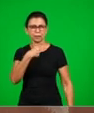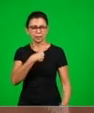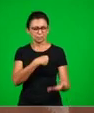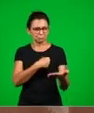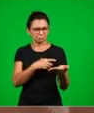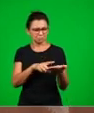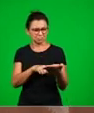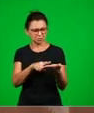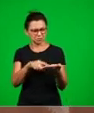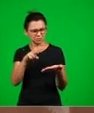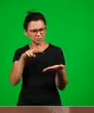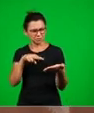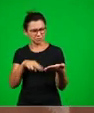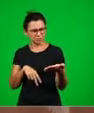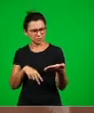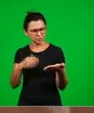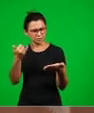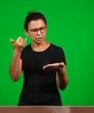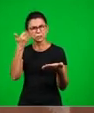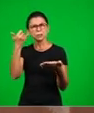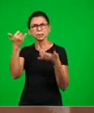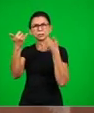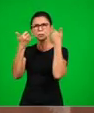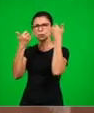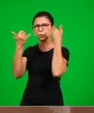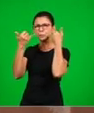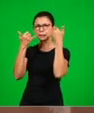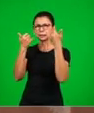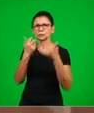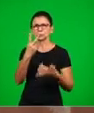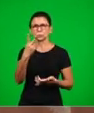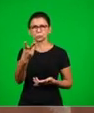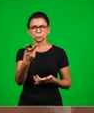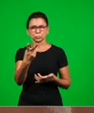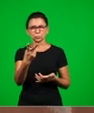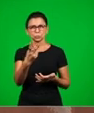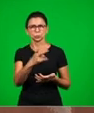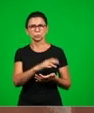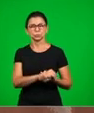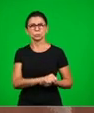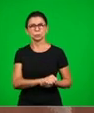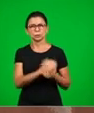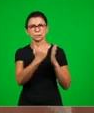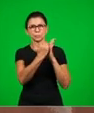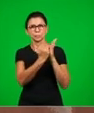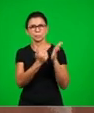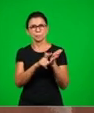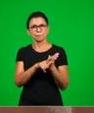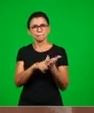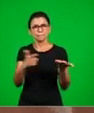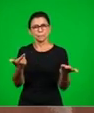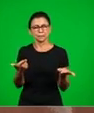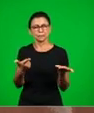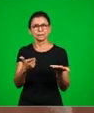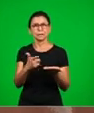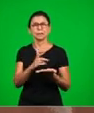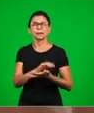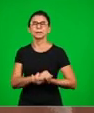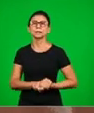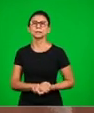eu até tive a informação que saíram duas reportagens em dois jornais, já havia saído uma no outro